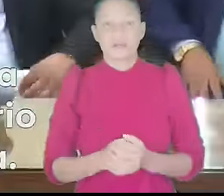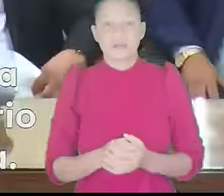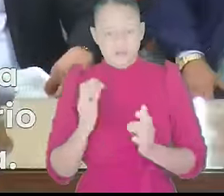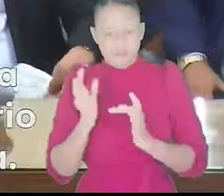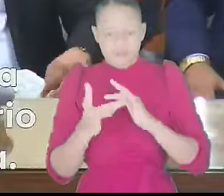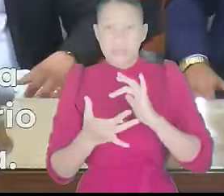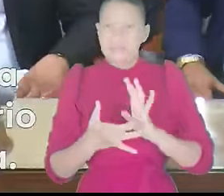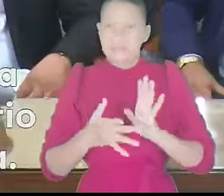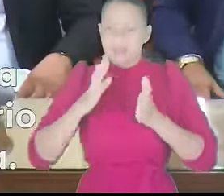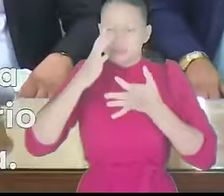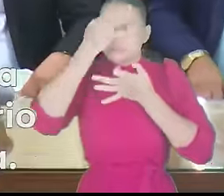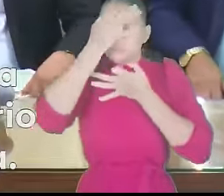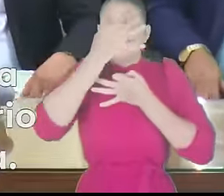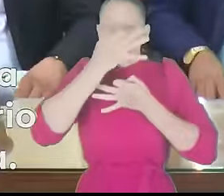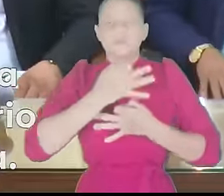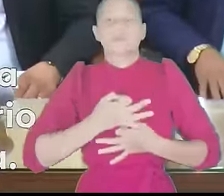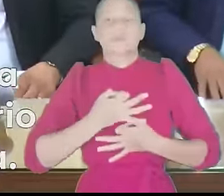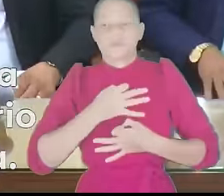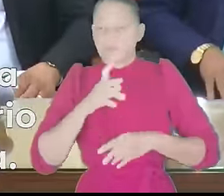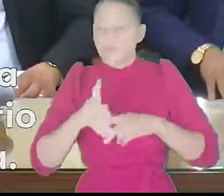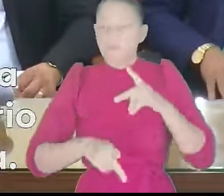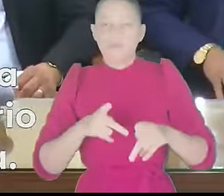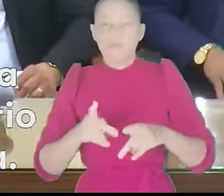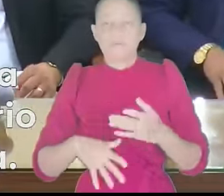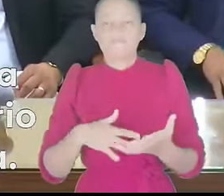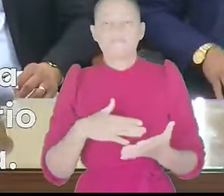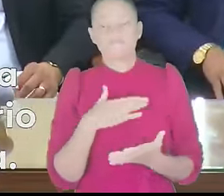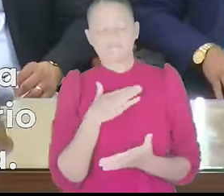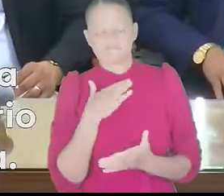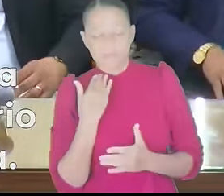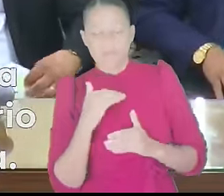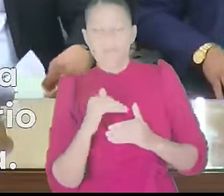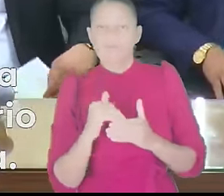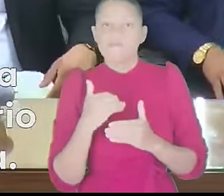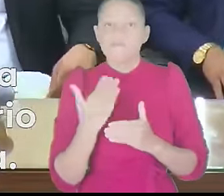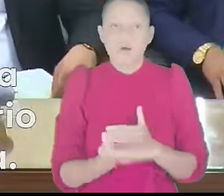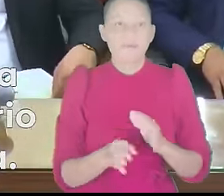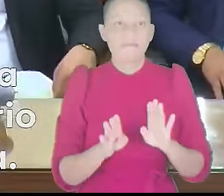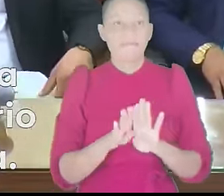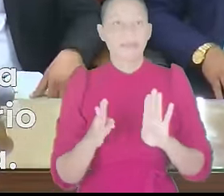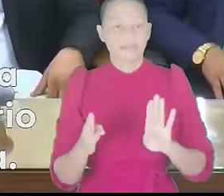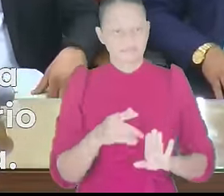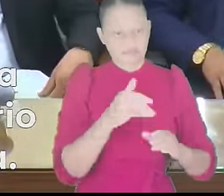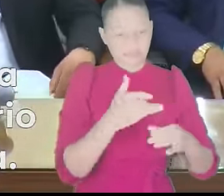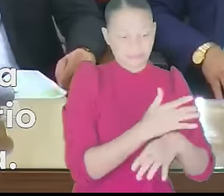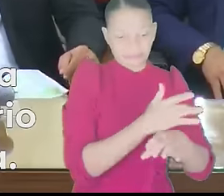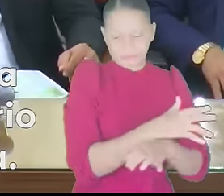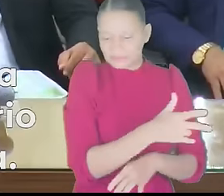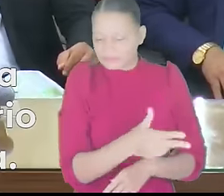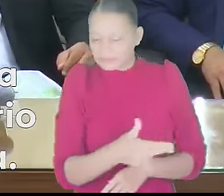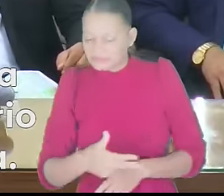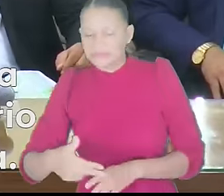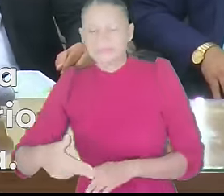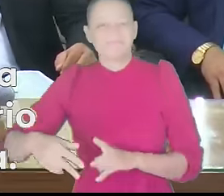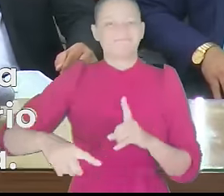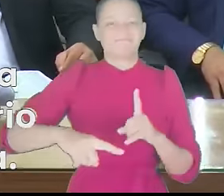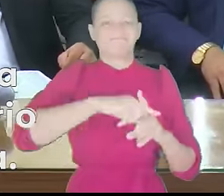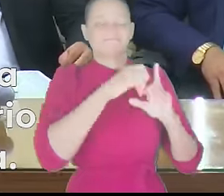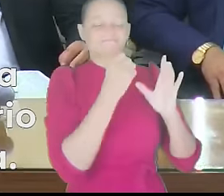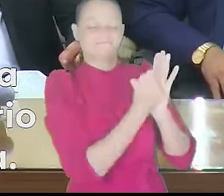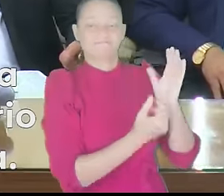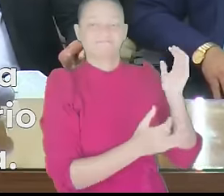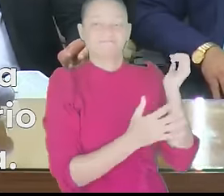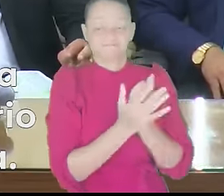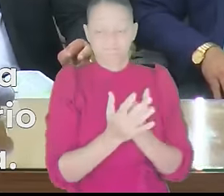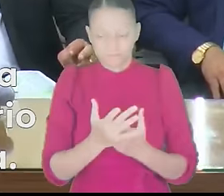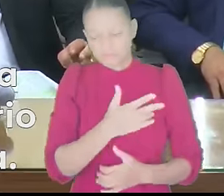povo, padeceu fora de quê, meus irmãos? Da porta. Você vê que Jesus saiu da cidade para ser crucificado. Foi ou não foi? Ele passou